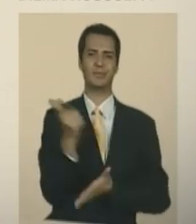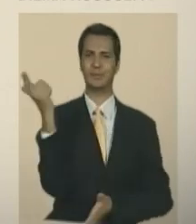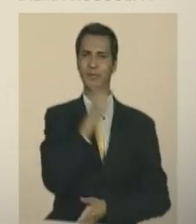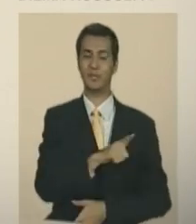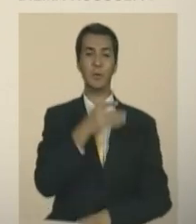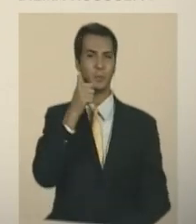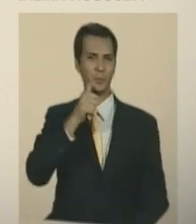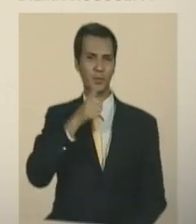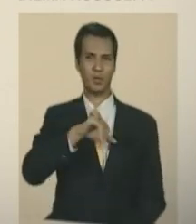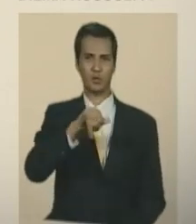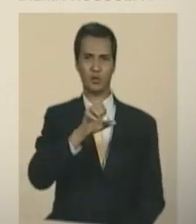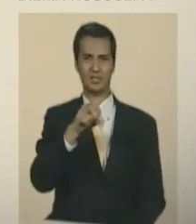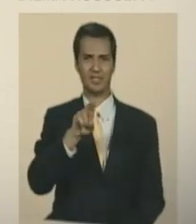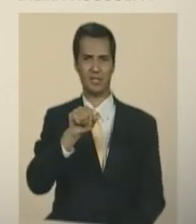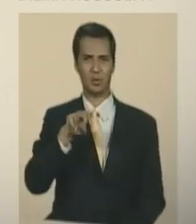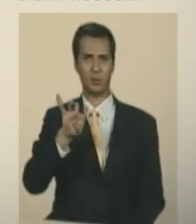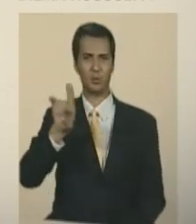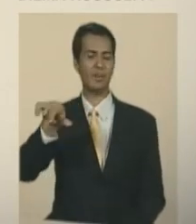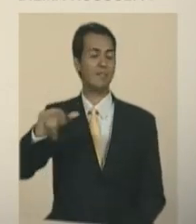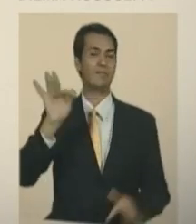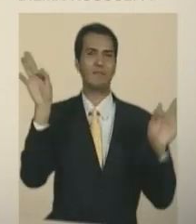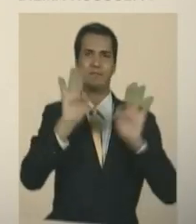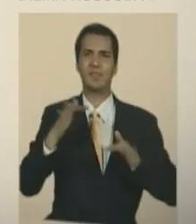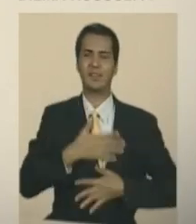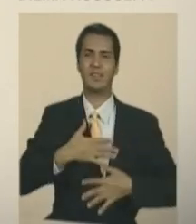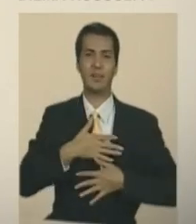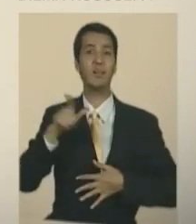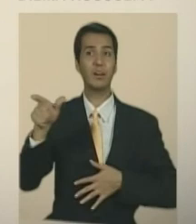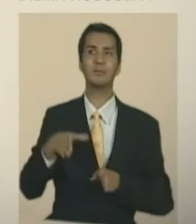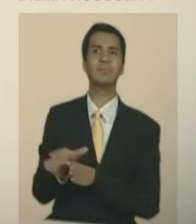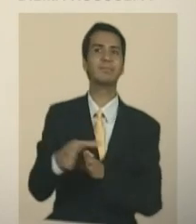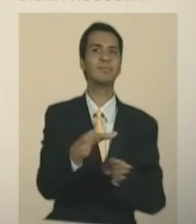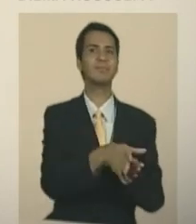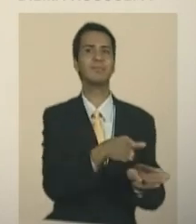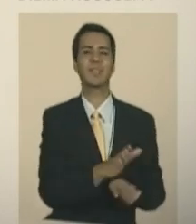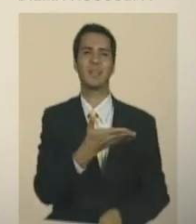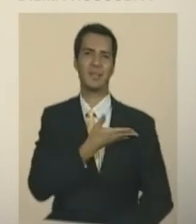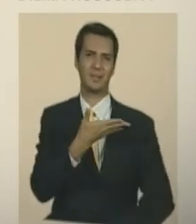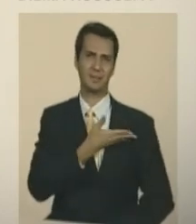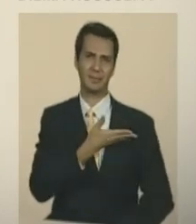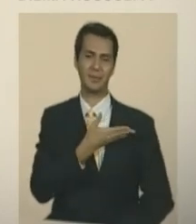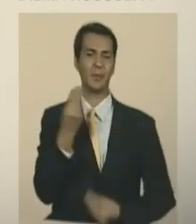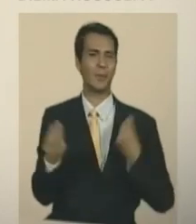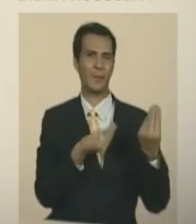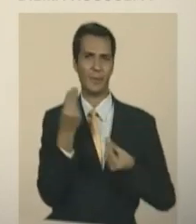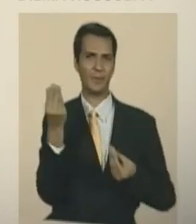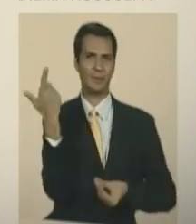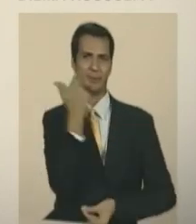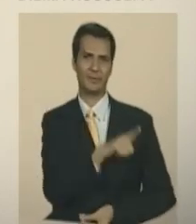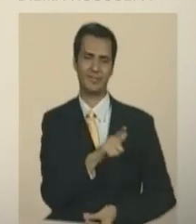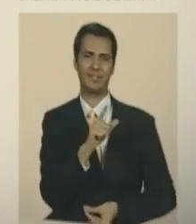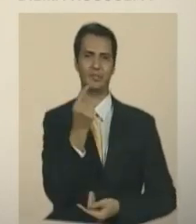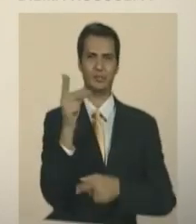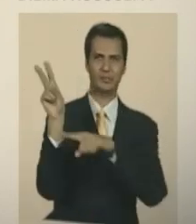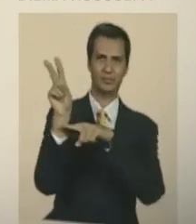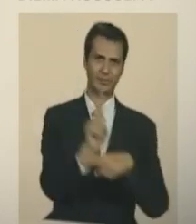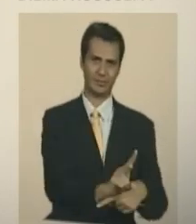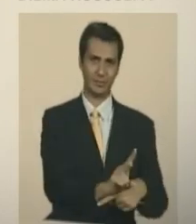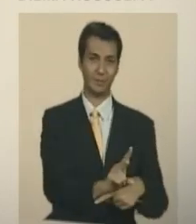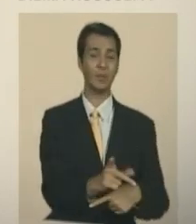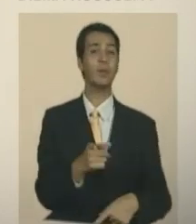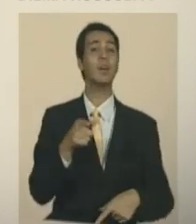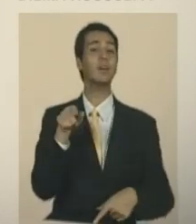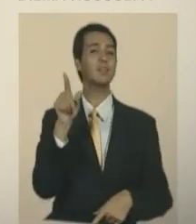satisfeita que vive dando conselho é os amigos sobre o programa crescer essa história mostra Luciano que podemos